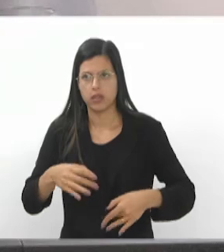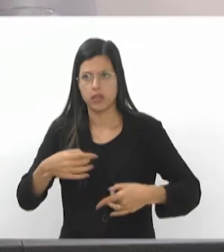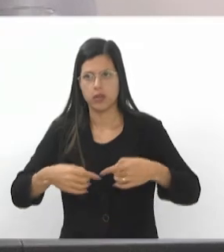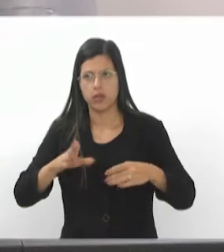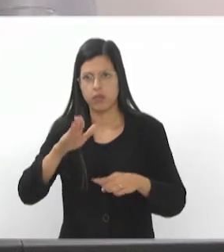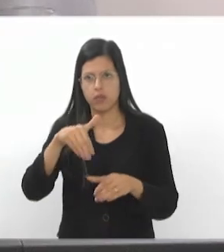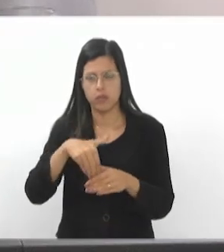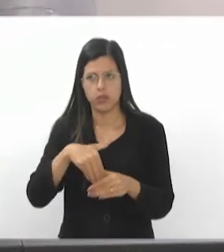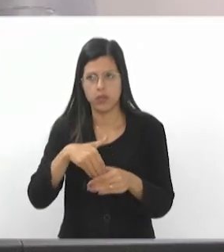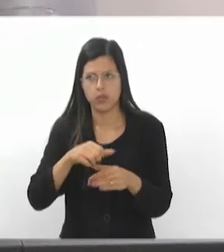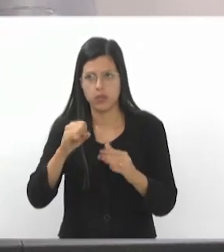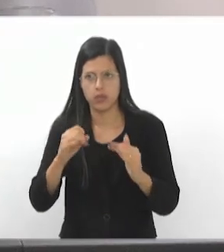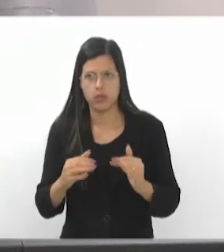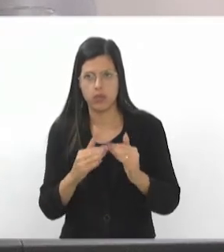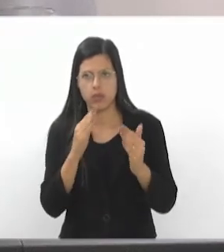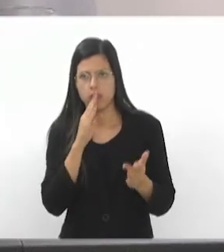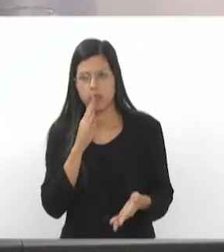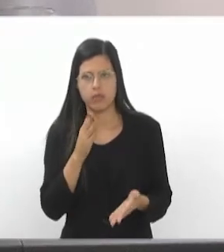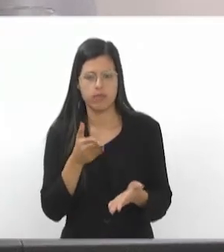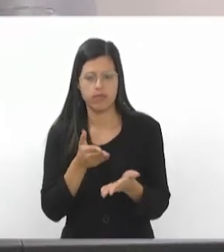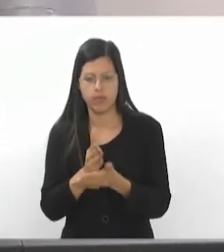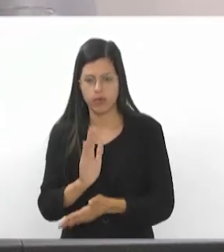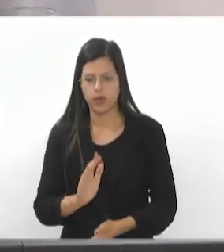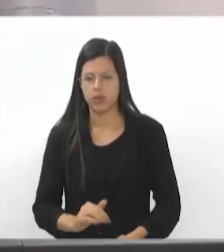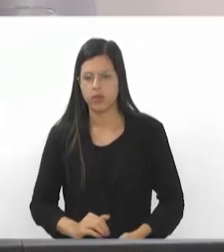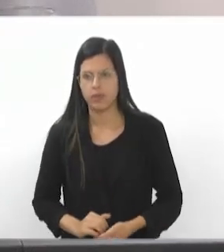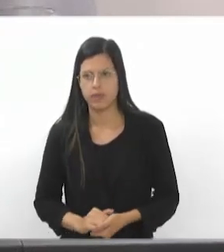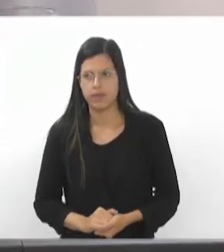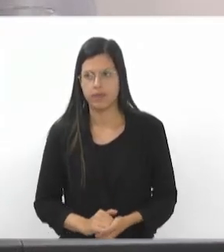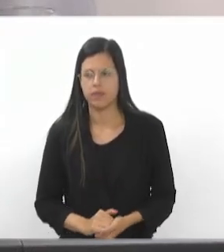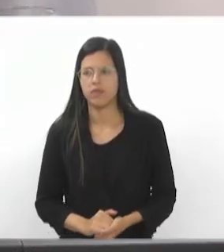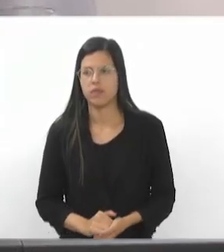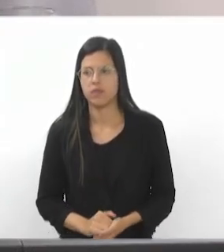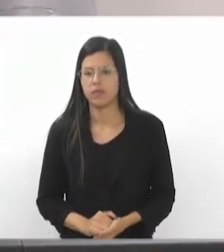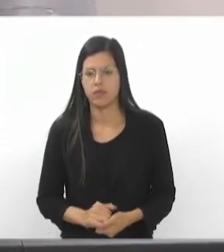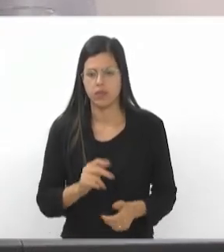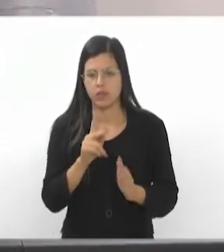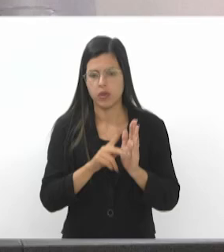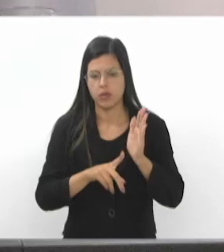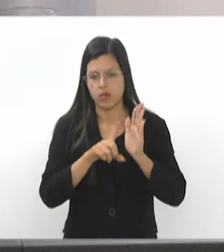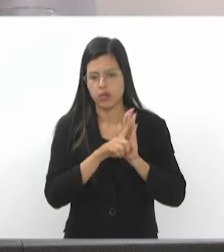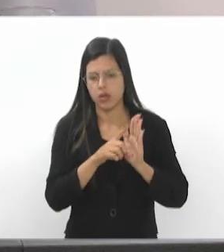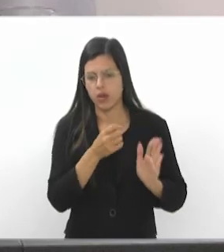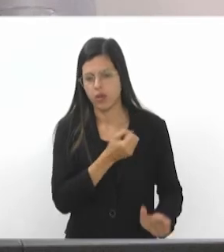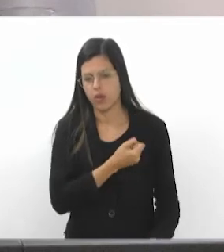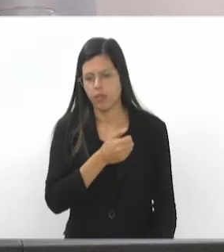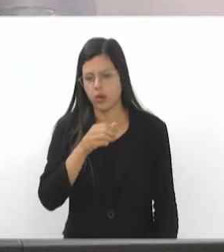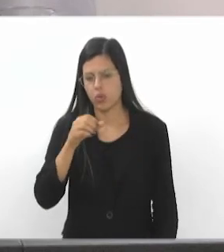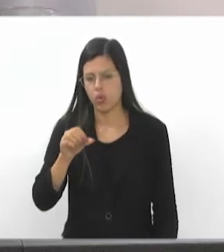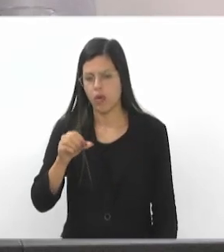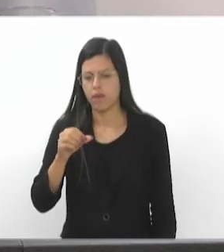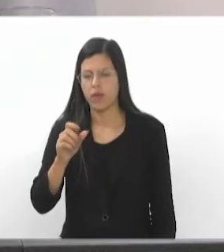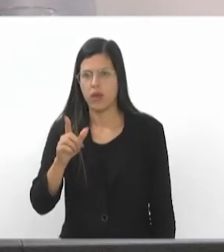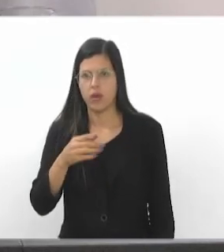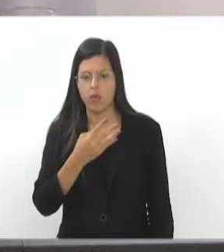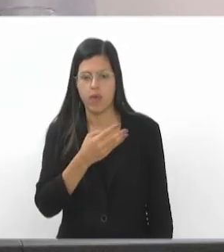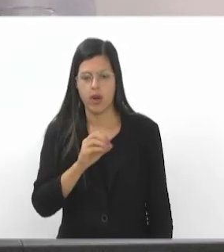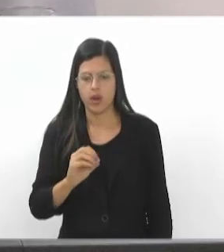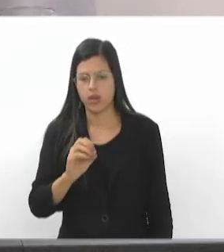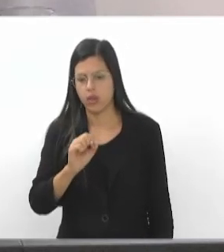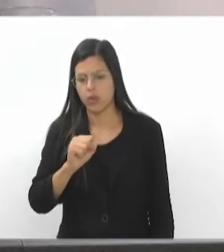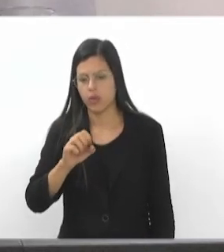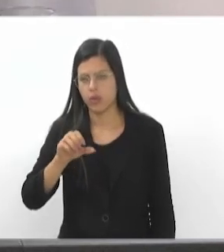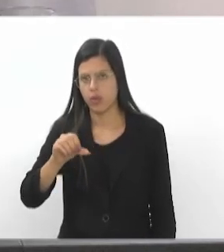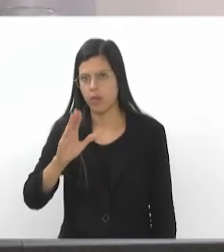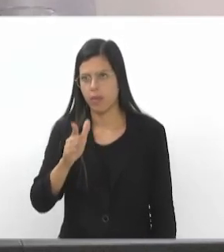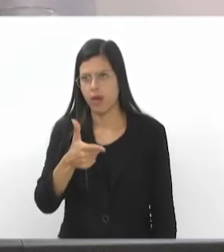em votação, os senhores que aprovam permaneçam como estão, aprovado. Projeto de lei número 9 da pauta, o 4089 de 24, de